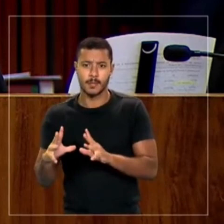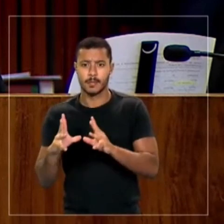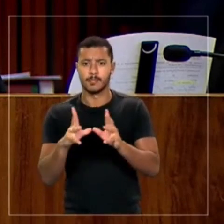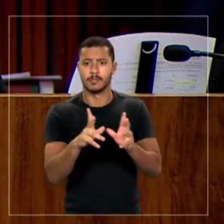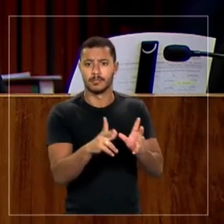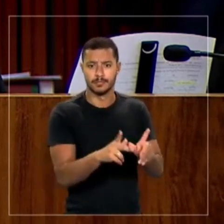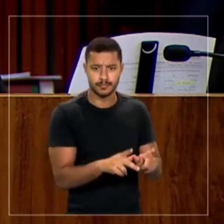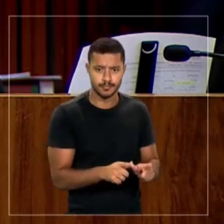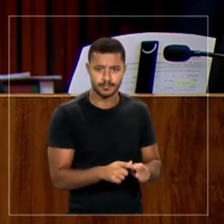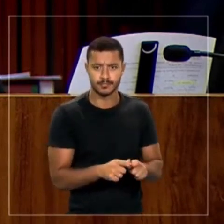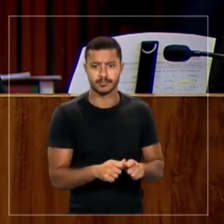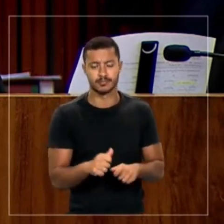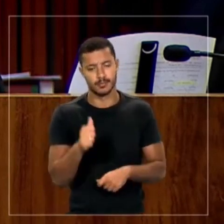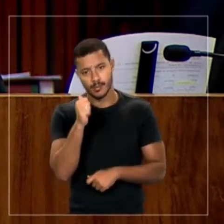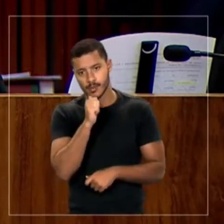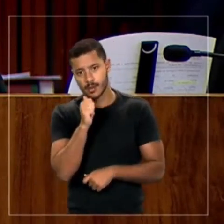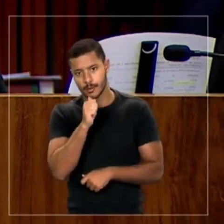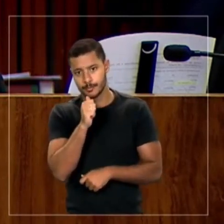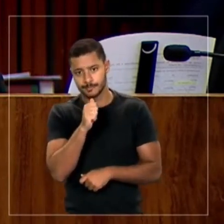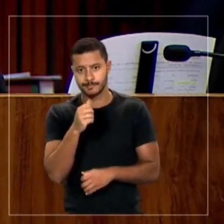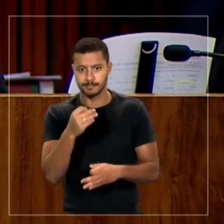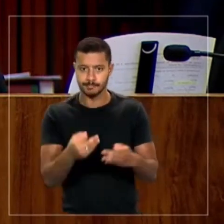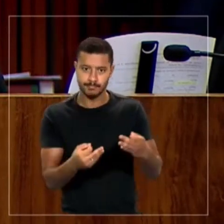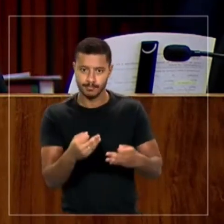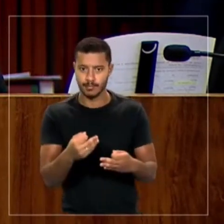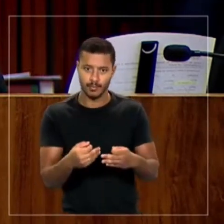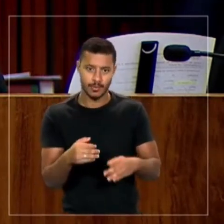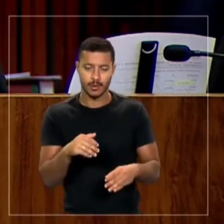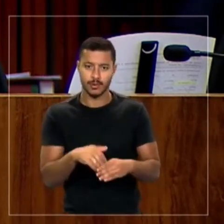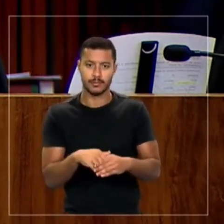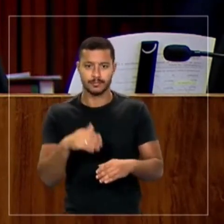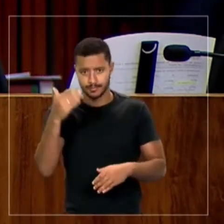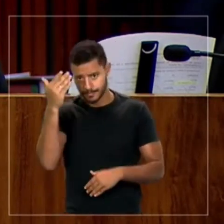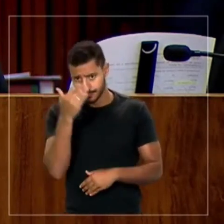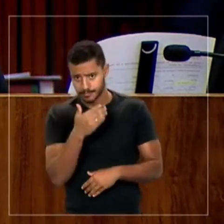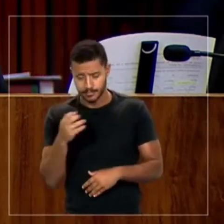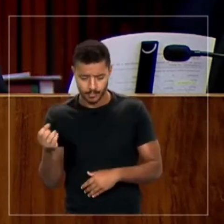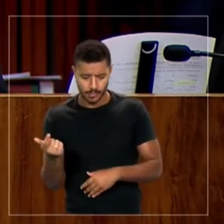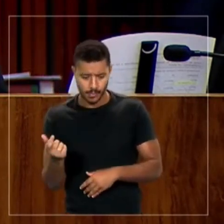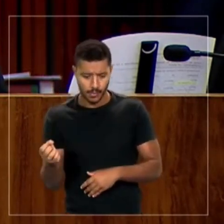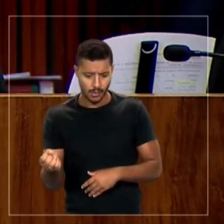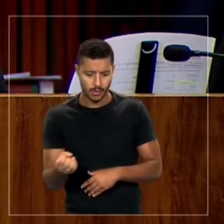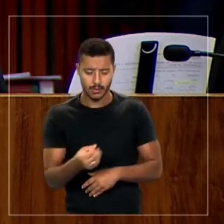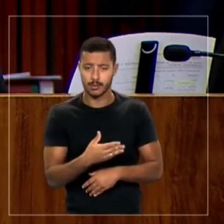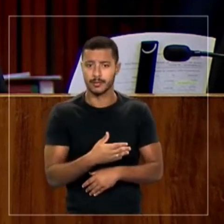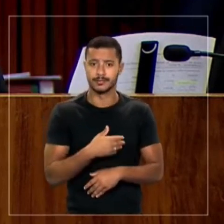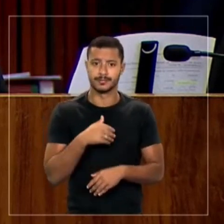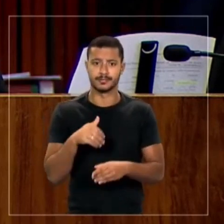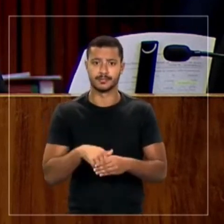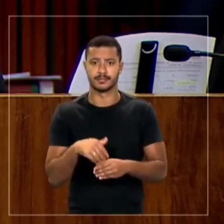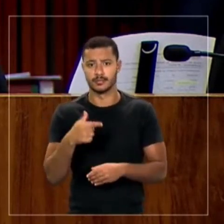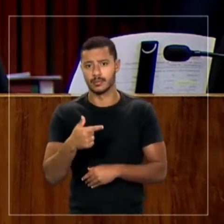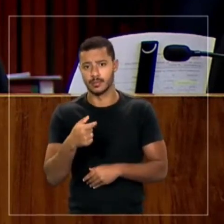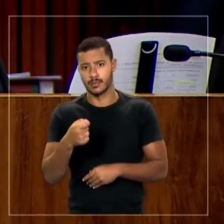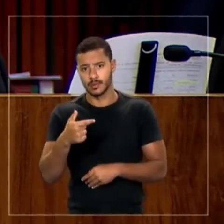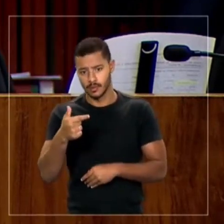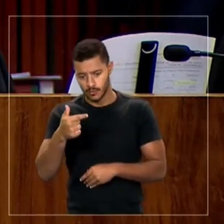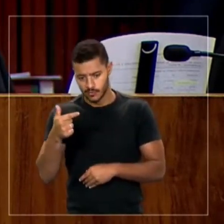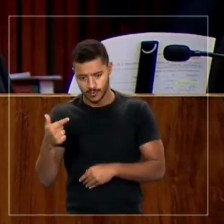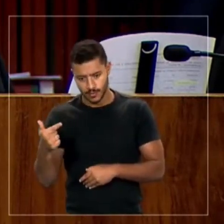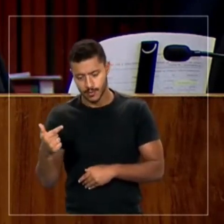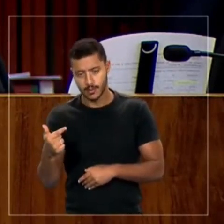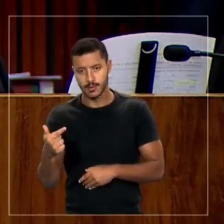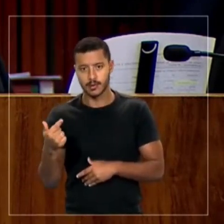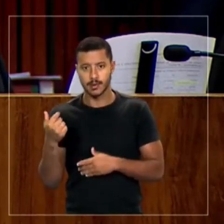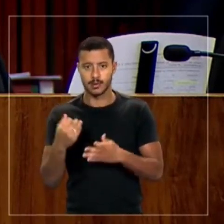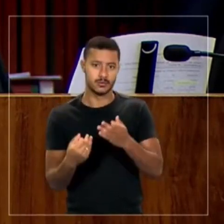as mulheres. A Justiça Eleitoral, como comprovado novamente nas eleições de 2022,